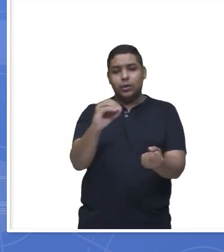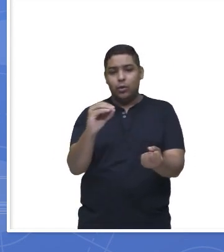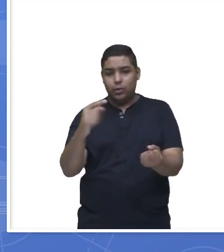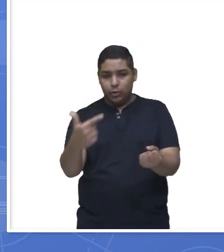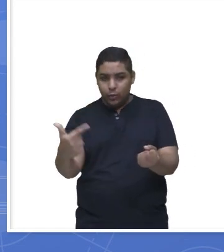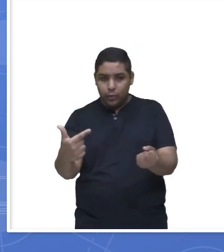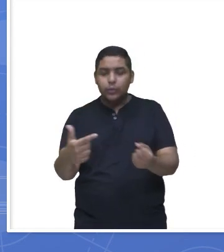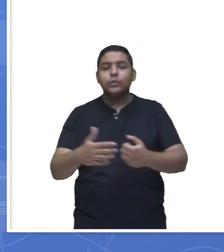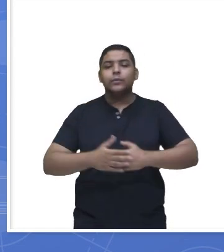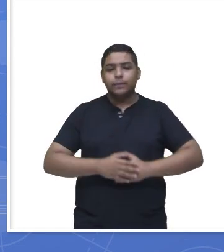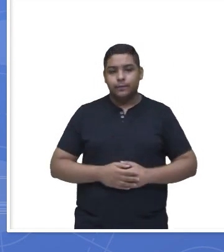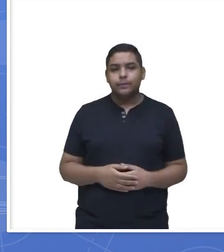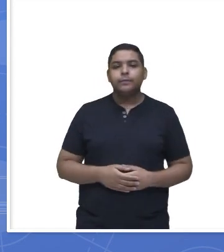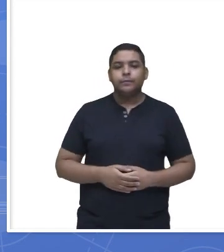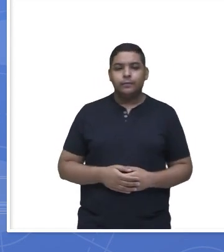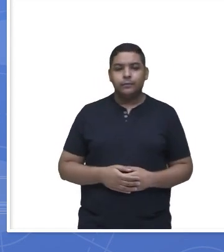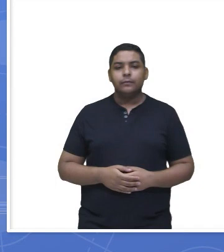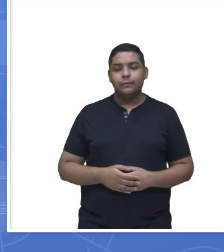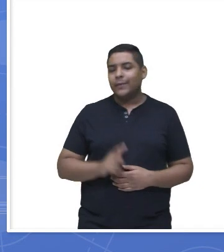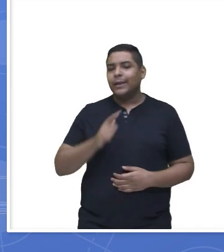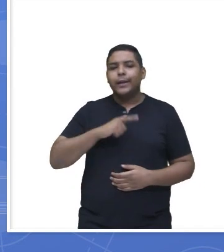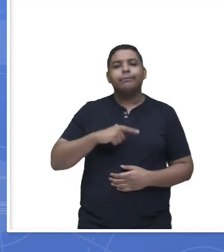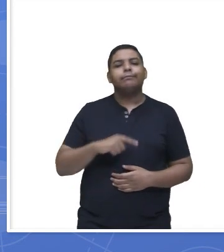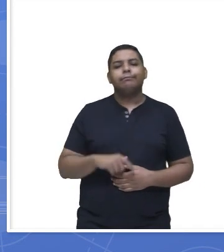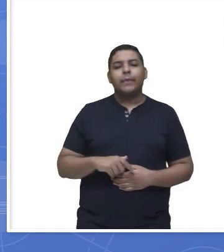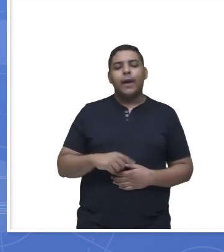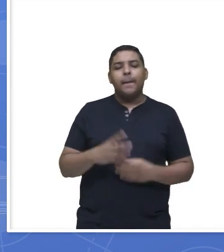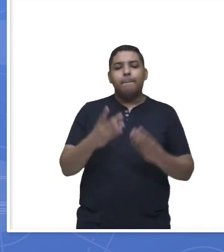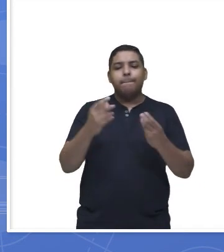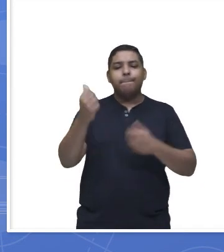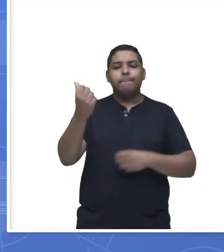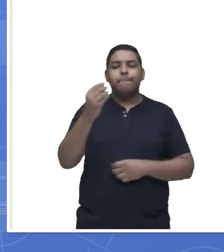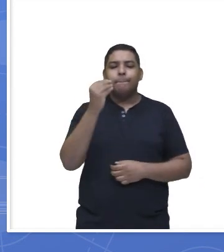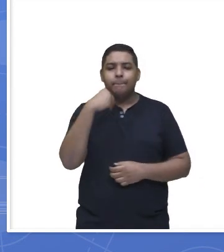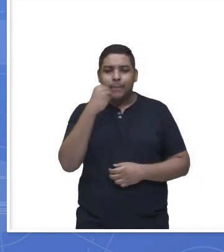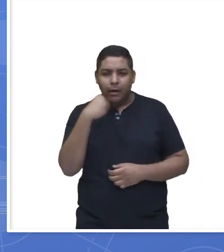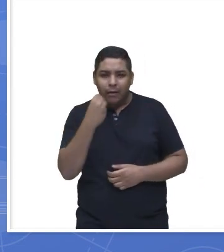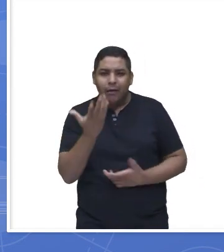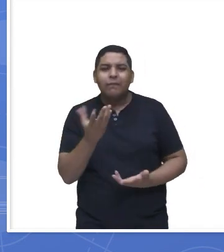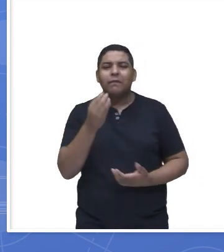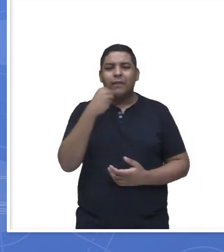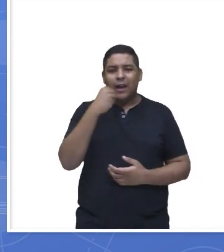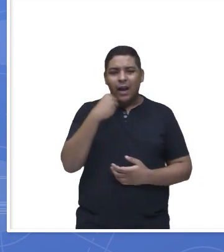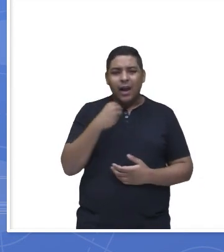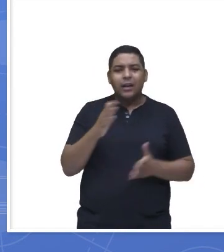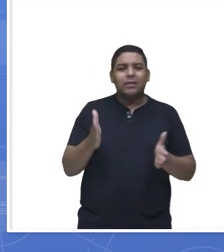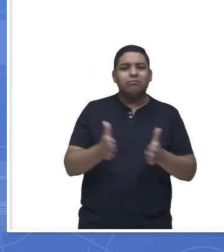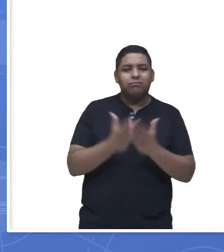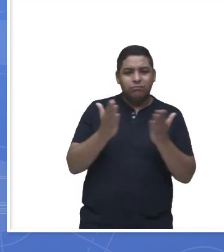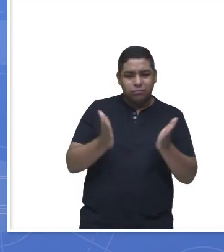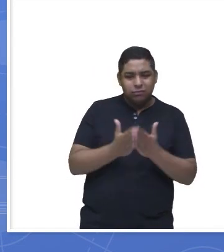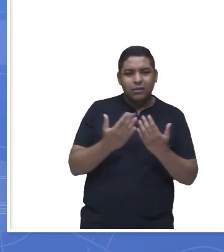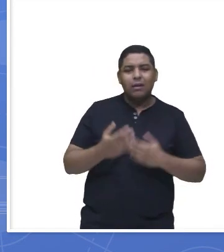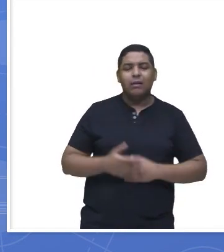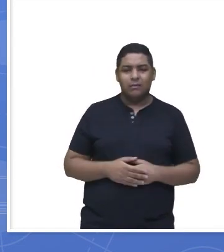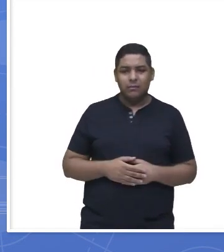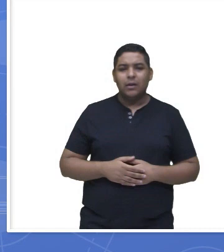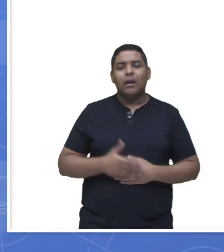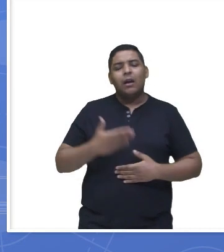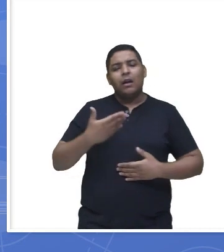enxofre, ou seja, ela passou a ter menos nutrientes, passou a ficar empobrecida, passou a ter uma lentidão no